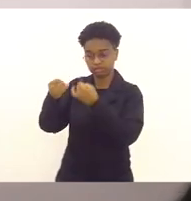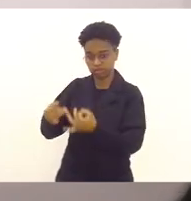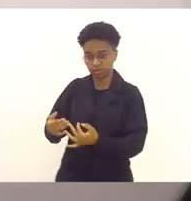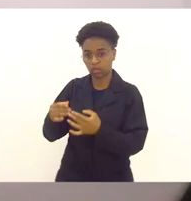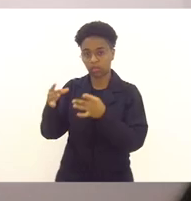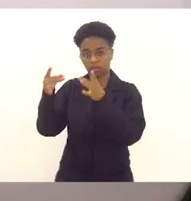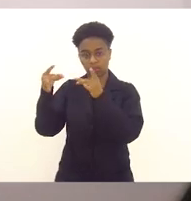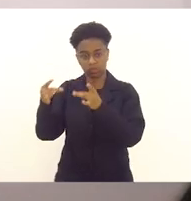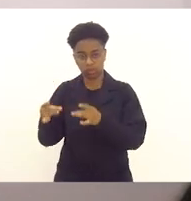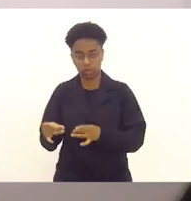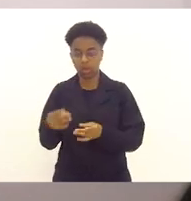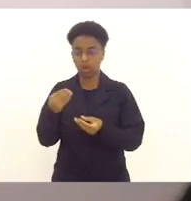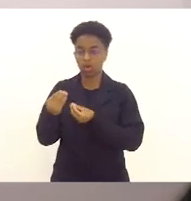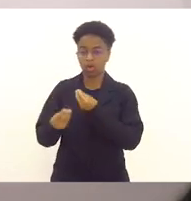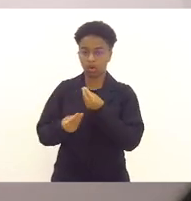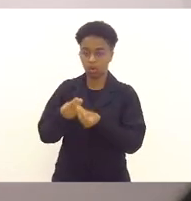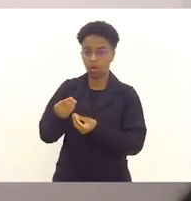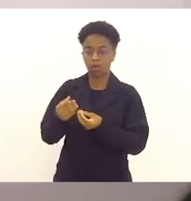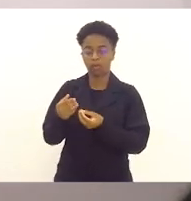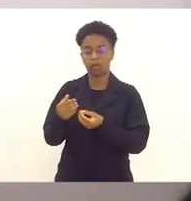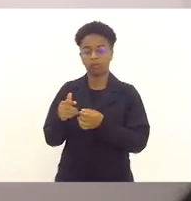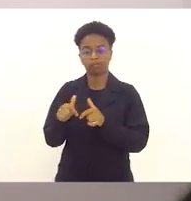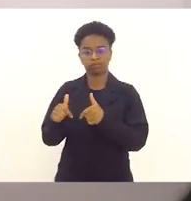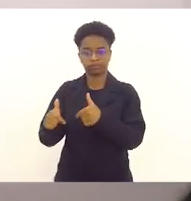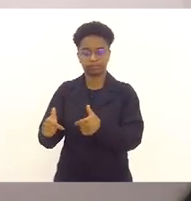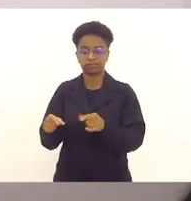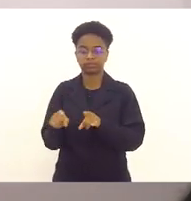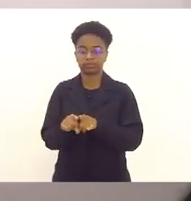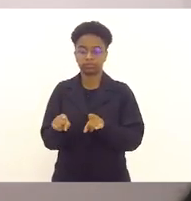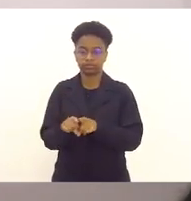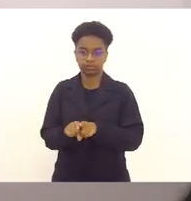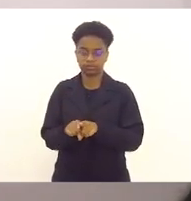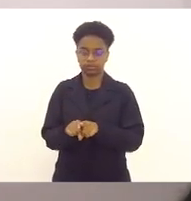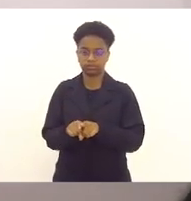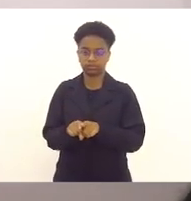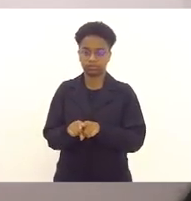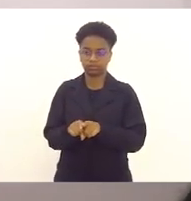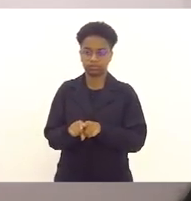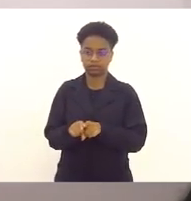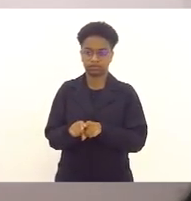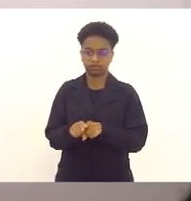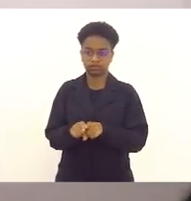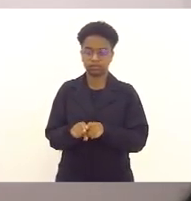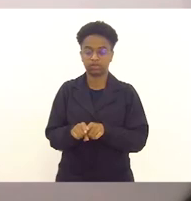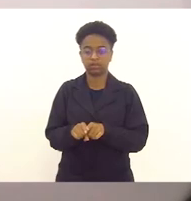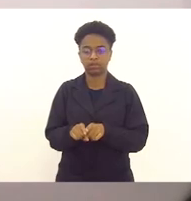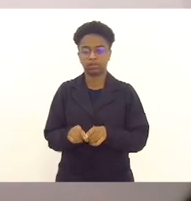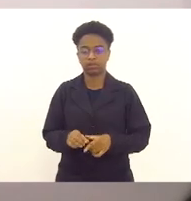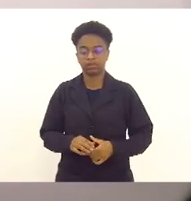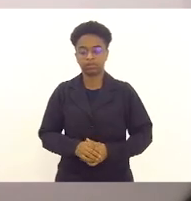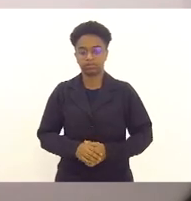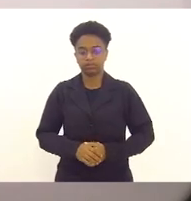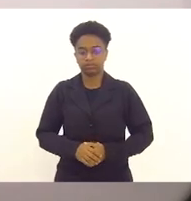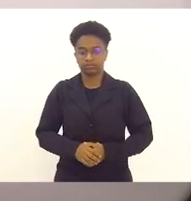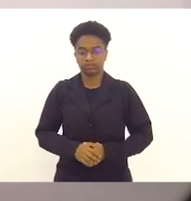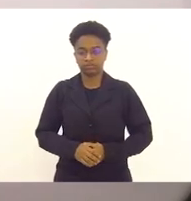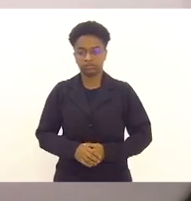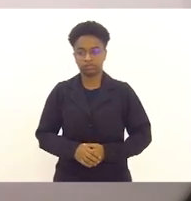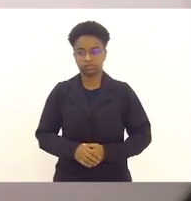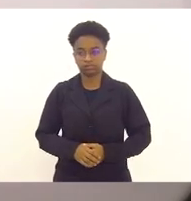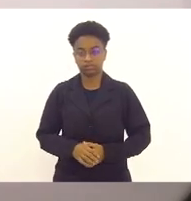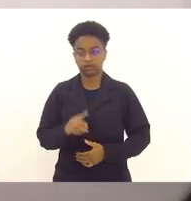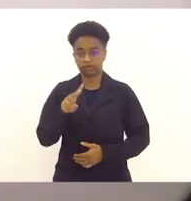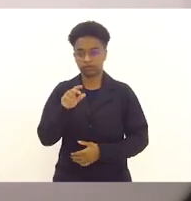vagarosamente lá na minha sala e a medida da Vanessa